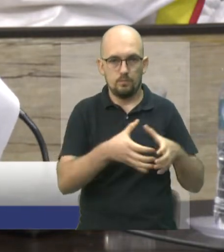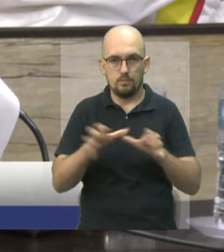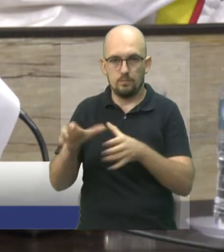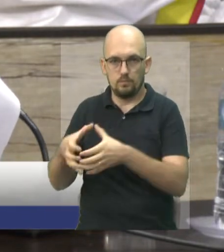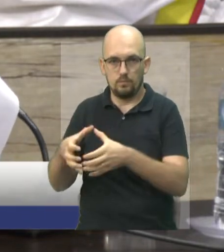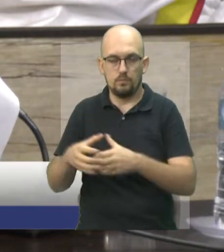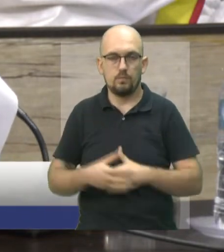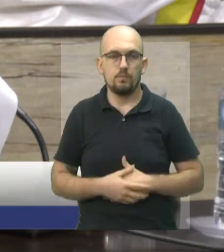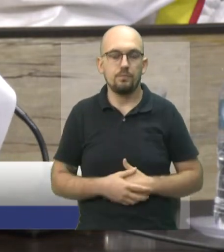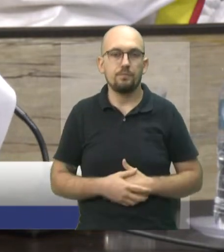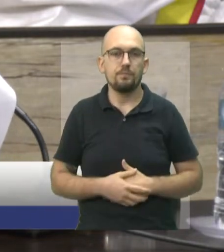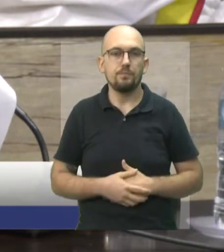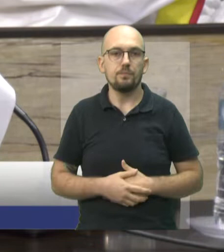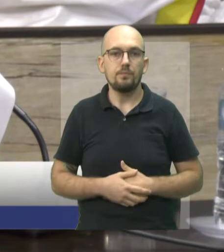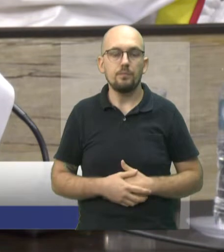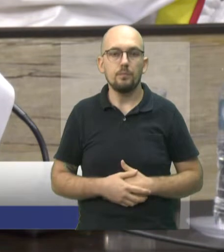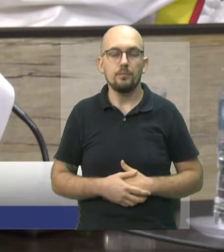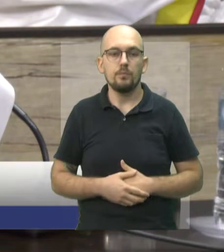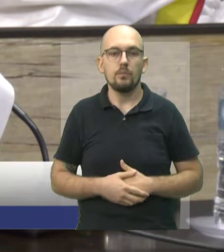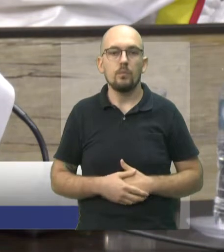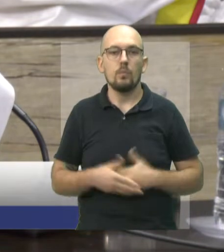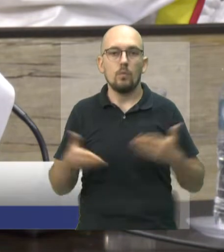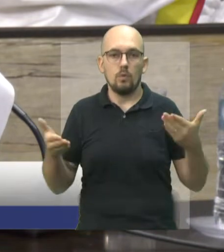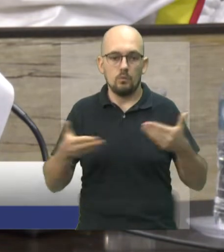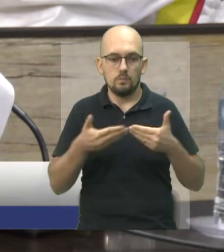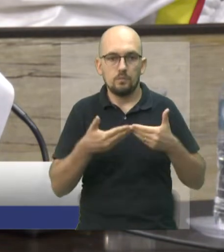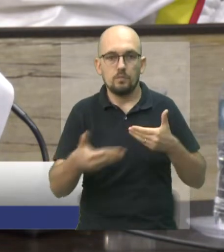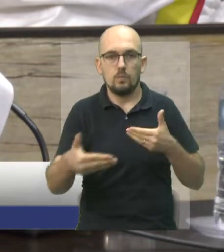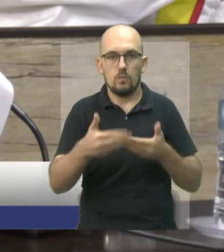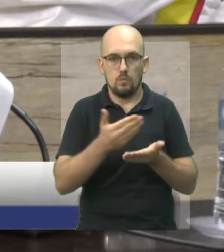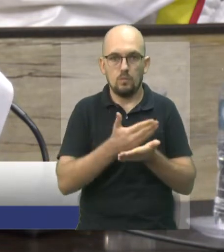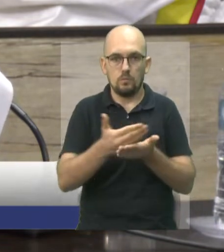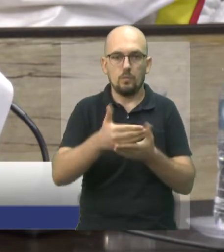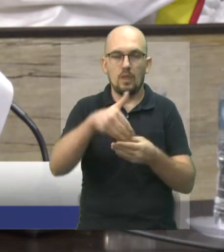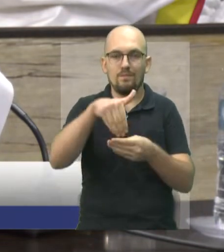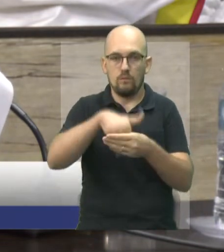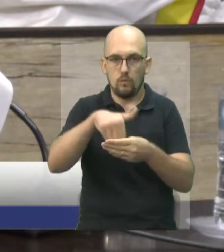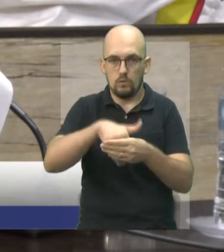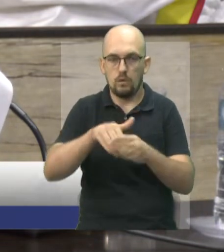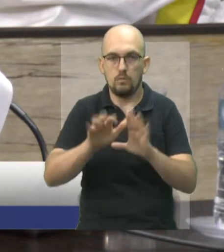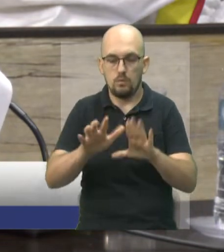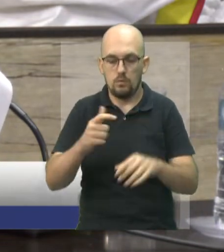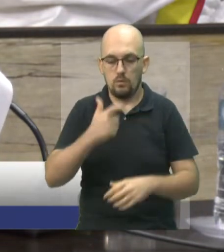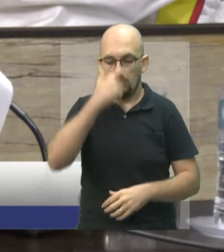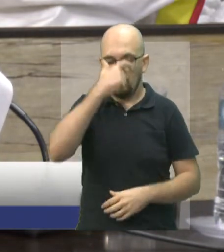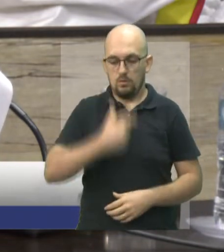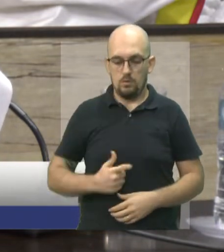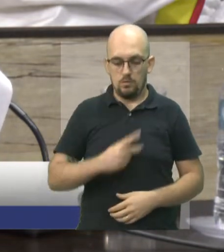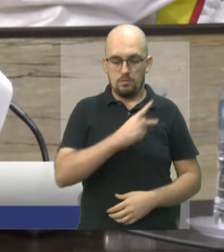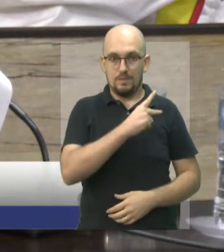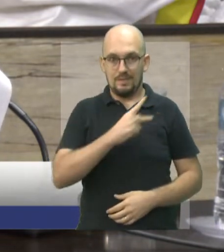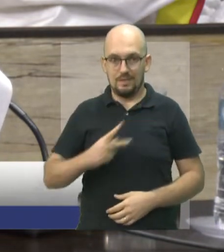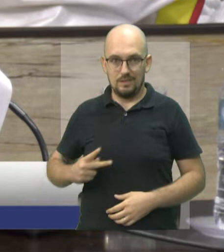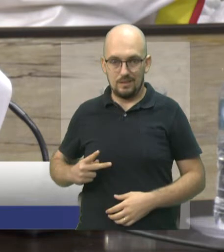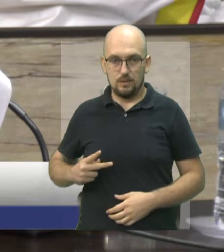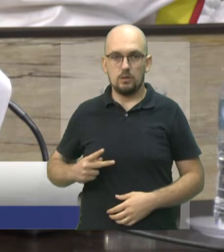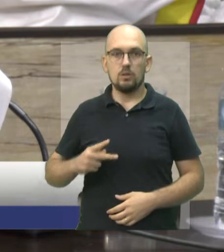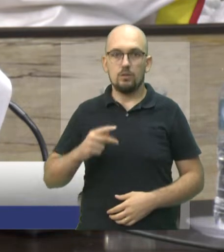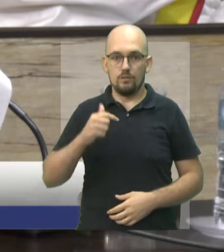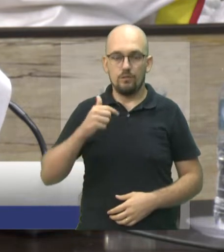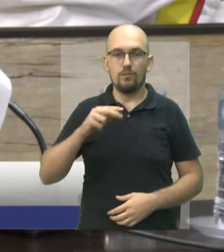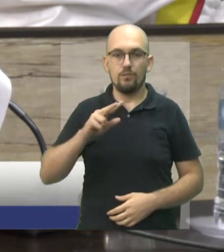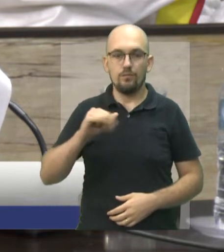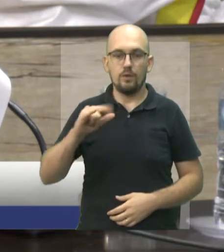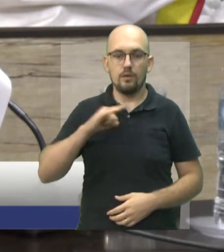Para se proceder ao início da votação, esta presidência retirará da urna